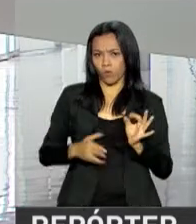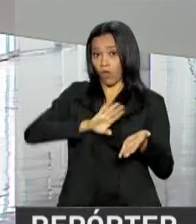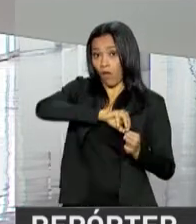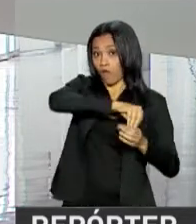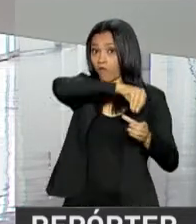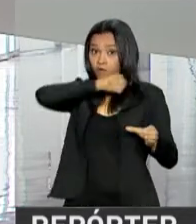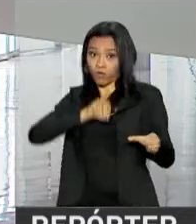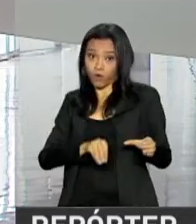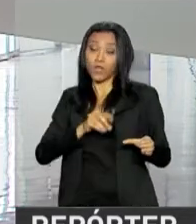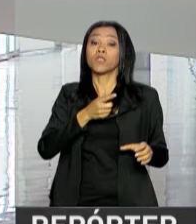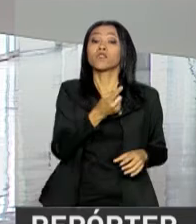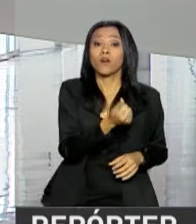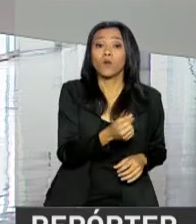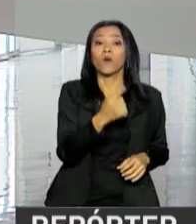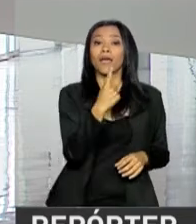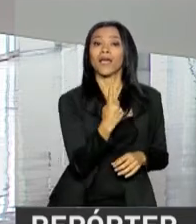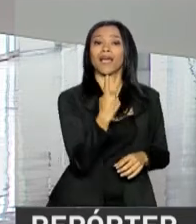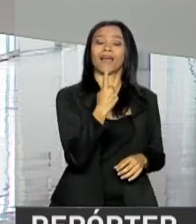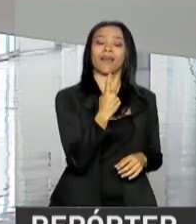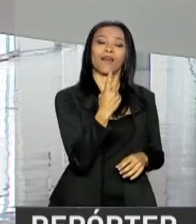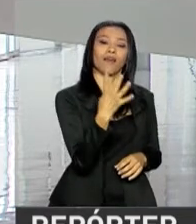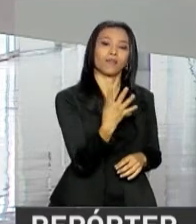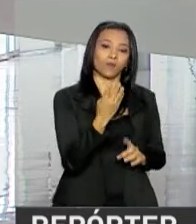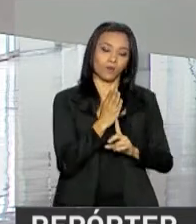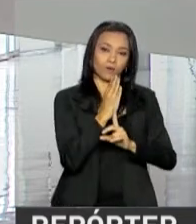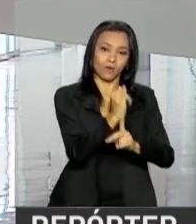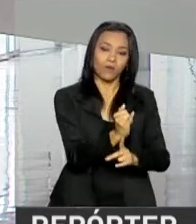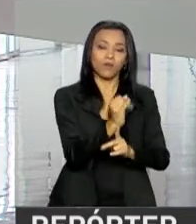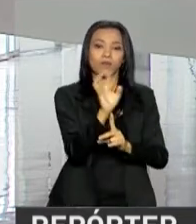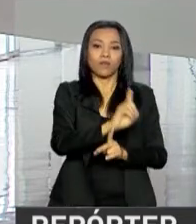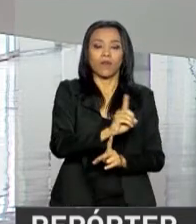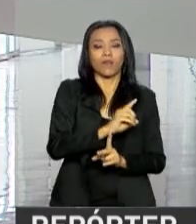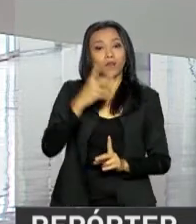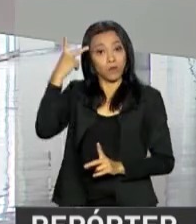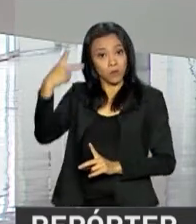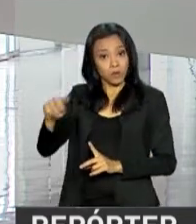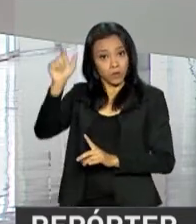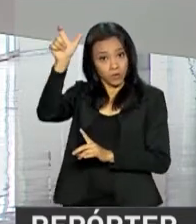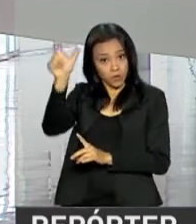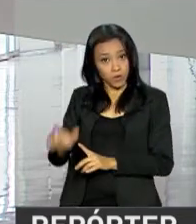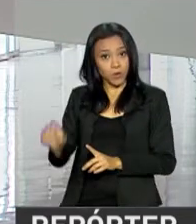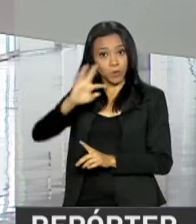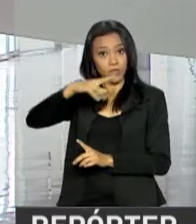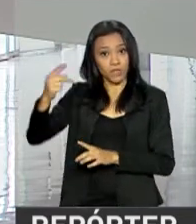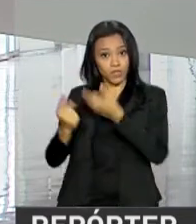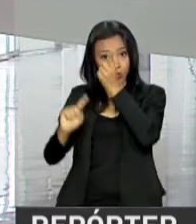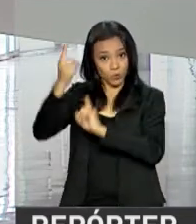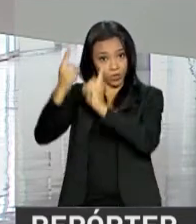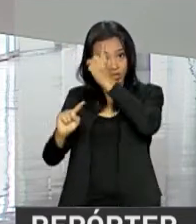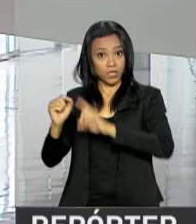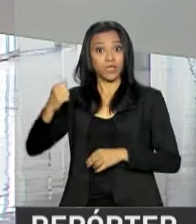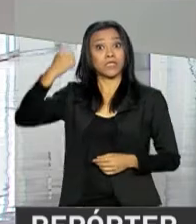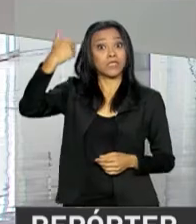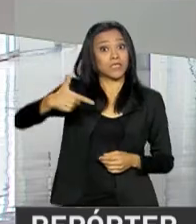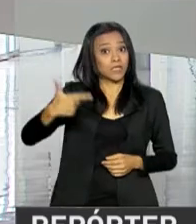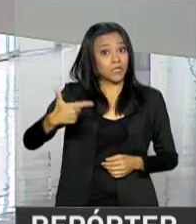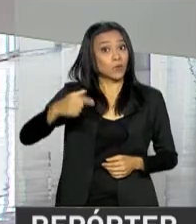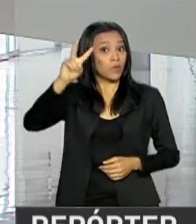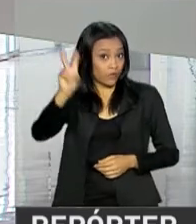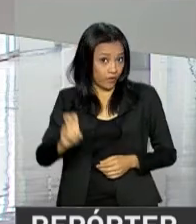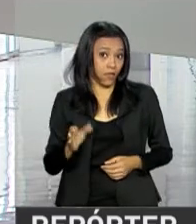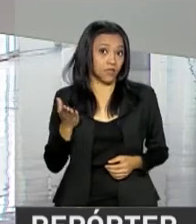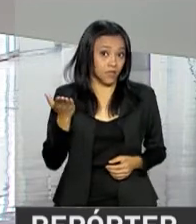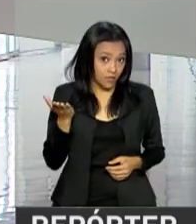de 14 bilhões de dólares. O presidente Sebastián Piñera governa o Chile